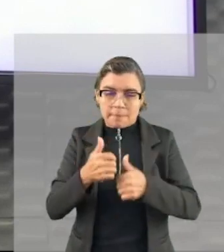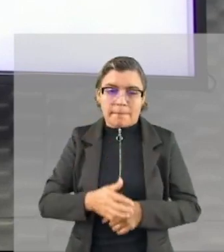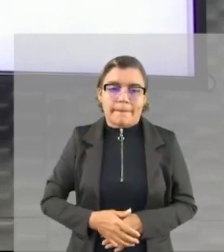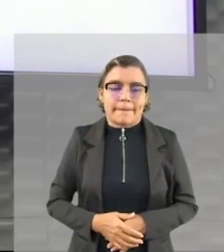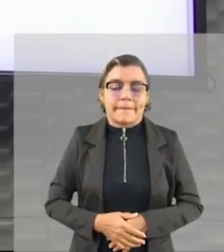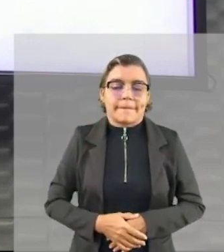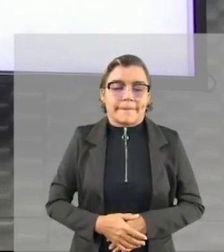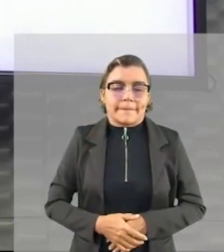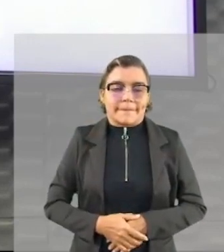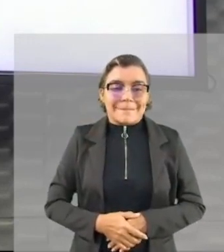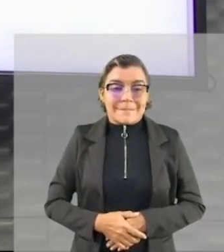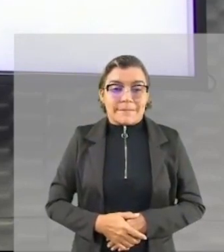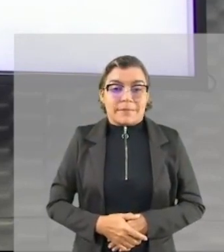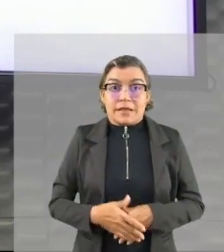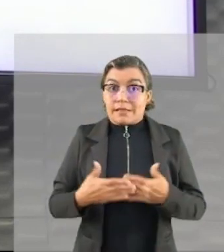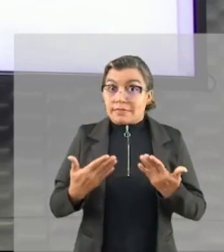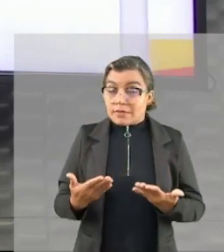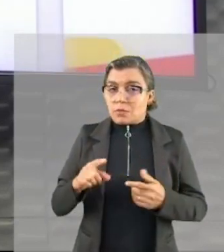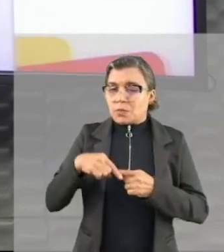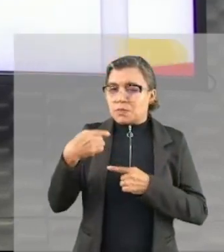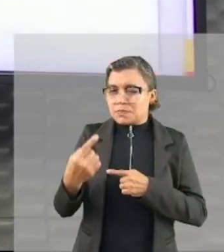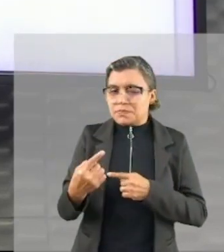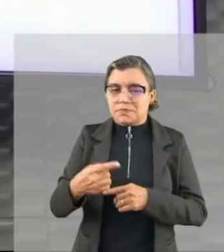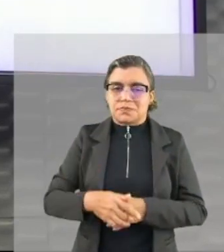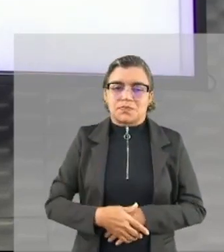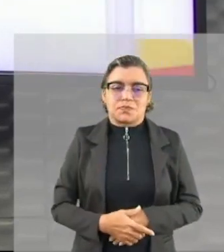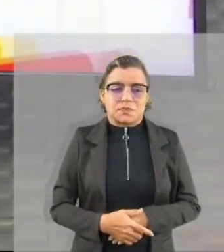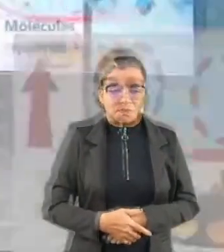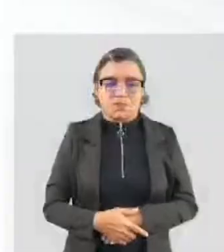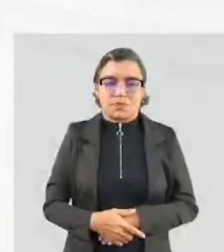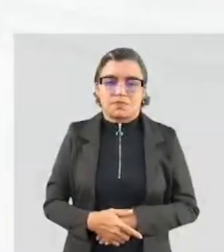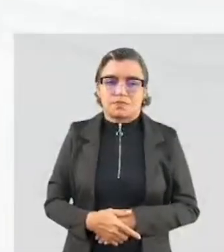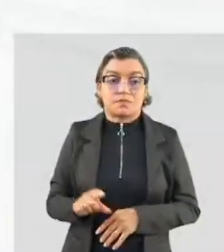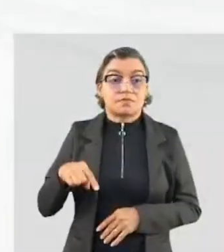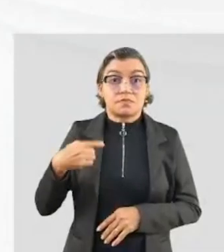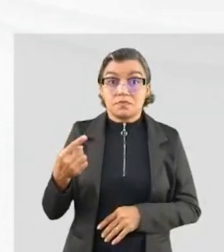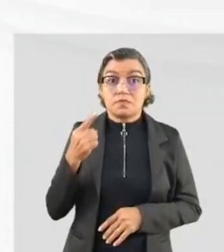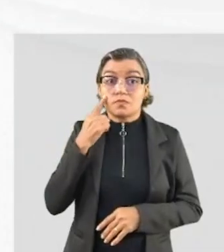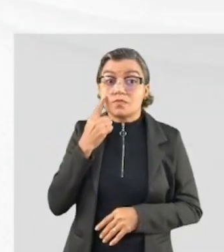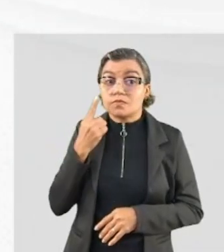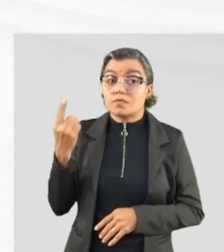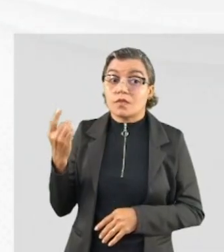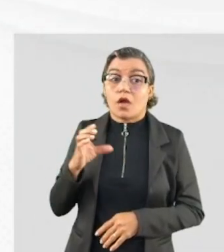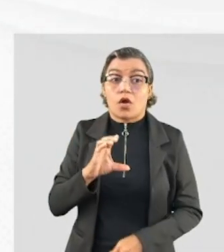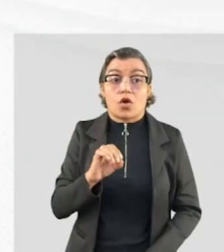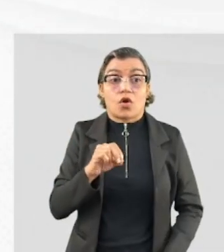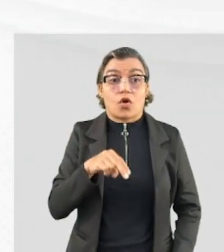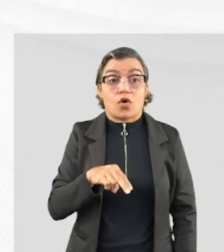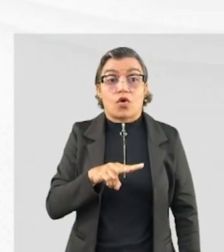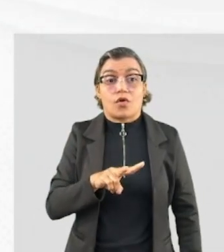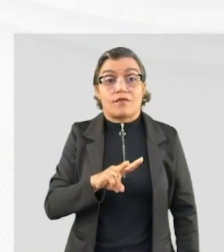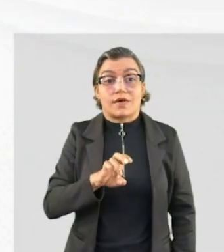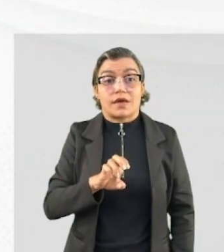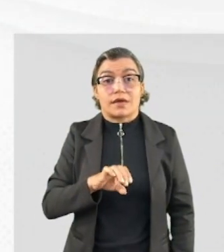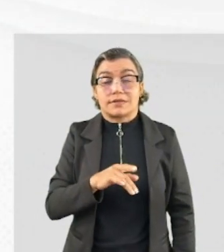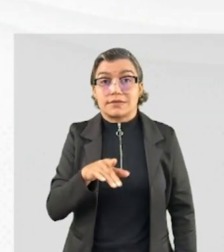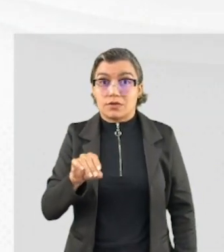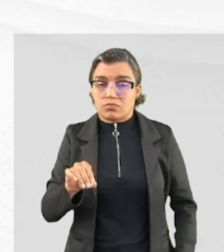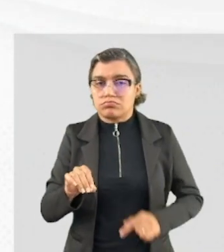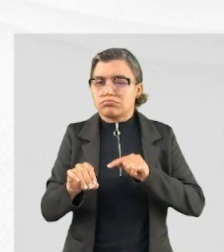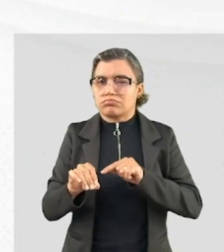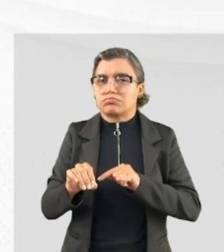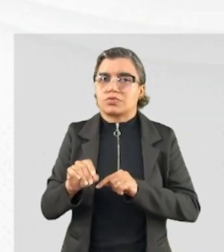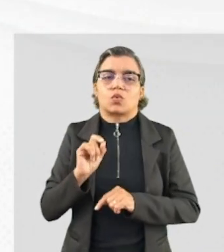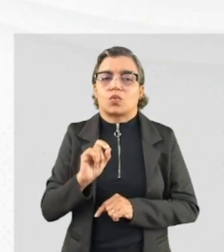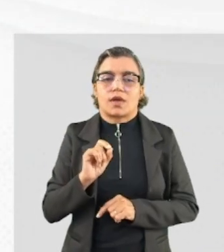bom? Então, vamos para a próxima. A próxima é a convecção. A convecção, ó,